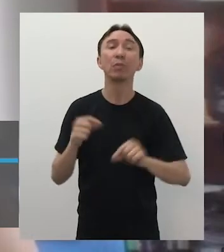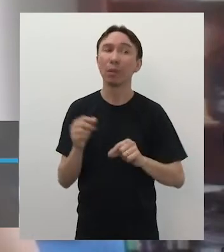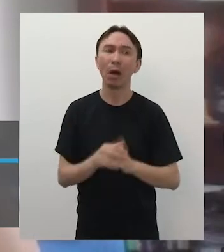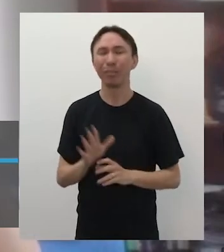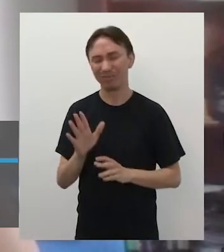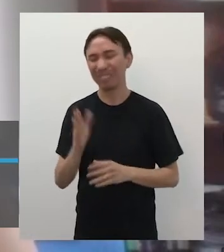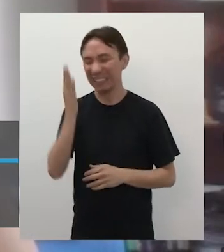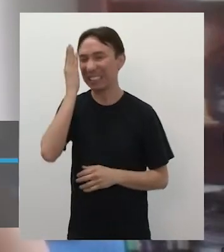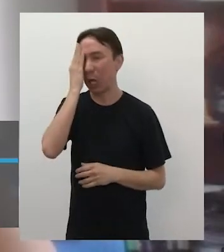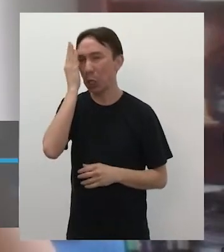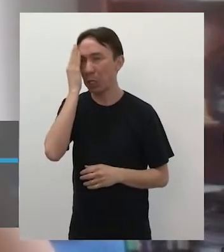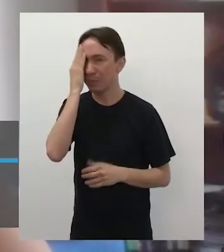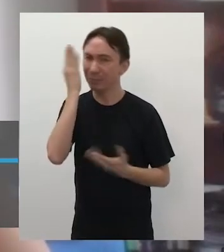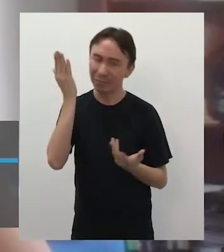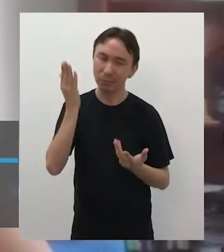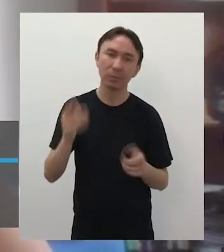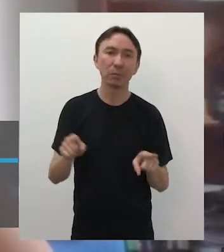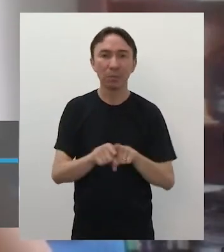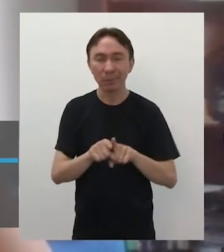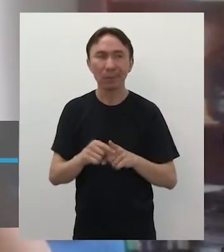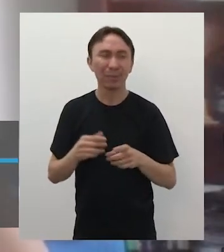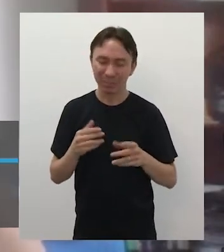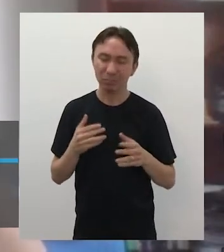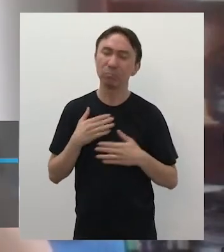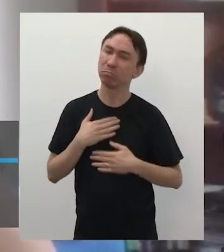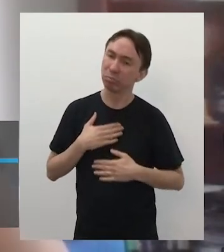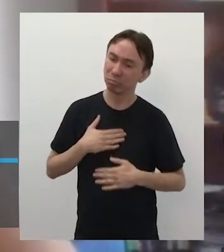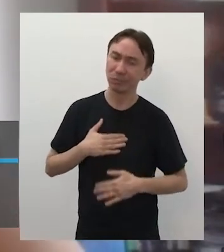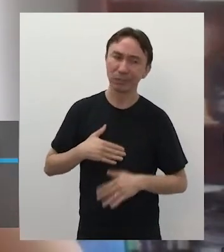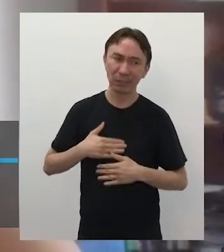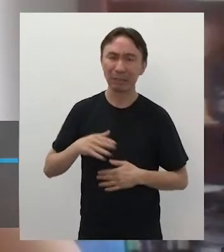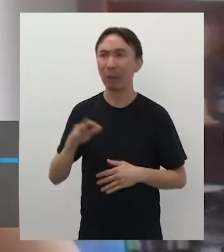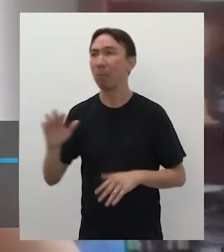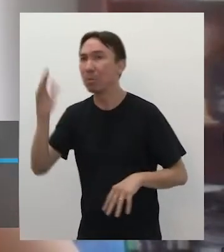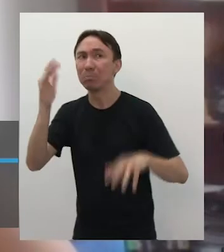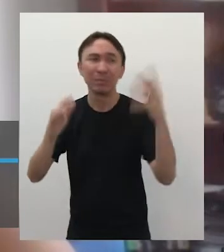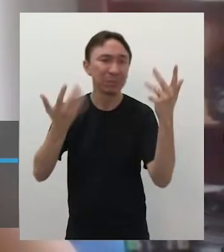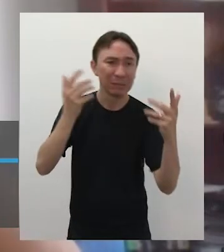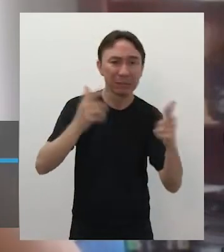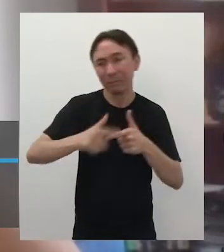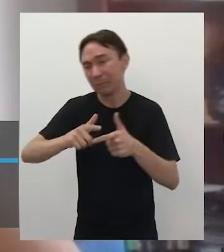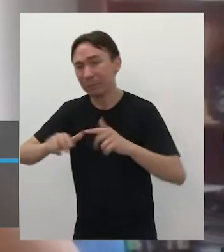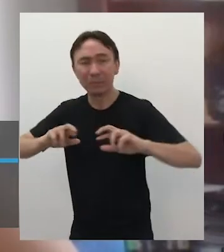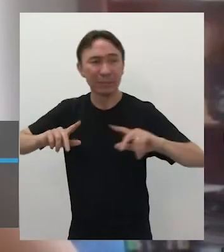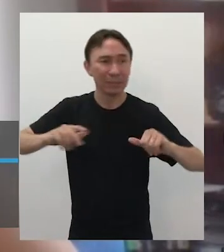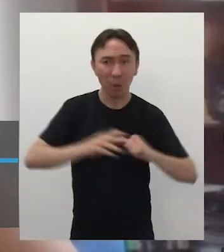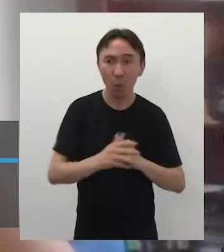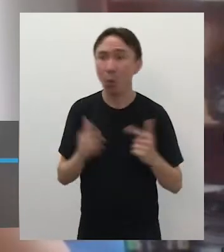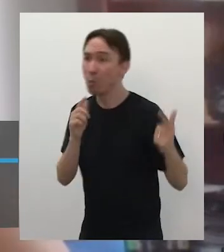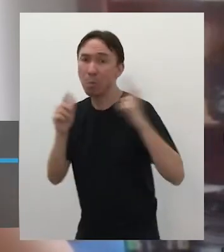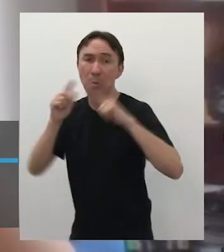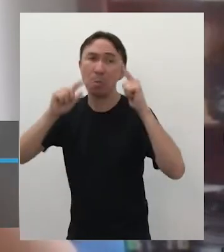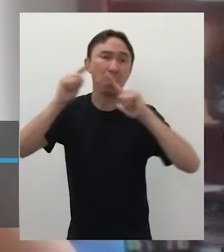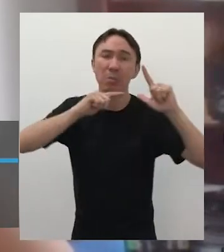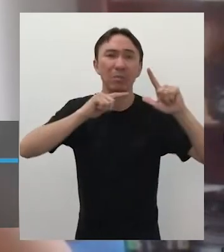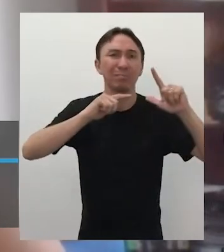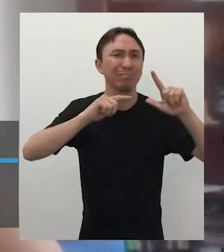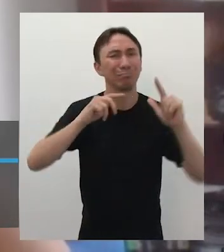falando, eles podem servir para mobilizar, para que a gente consiga se organizar, para que a gente